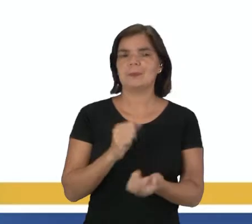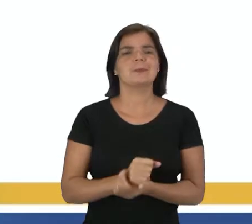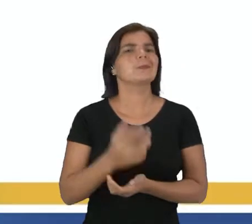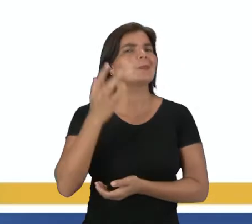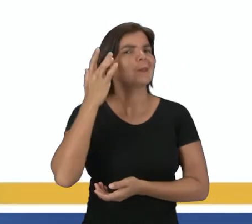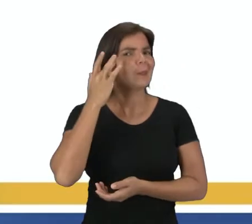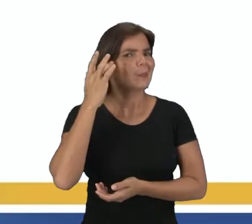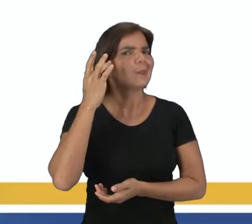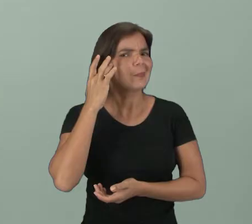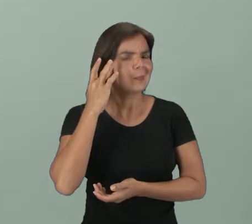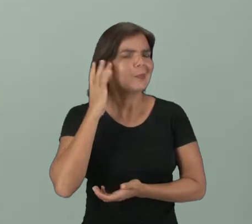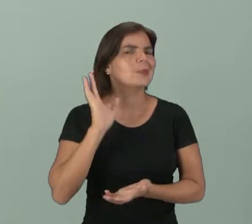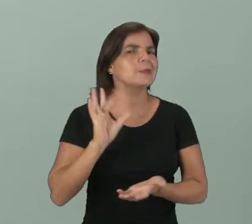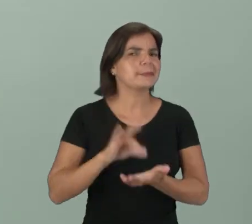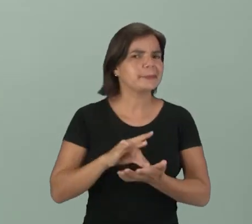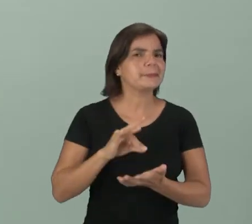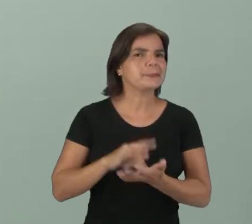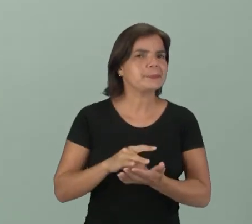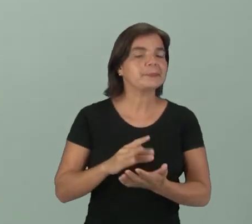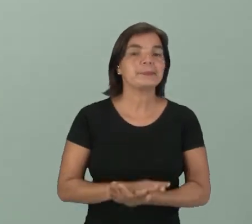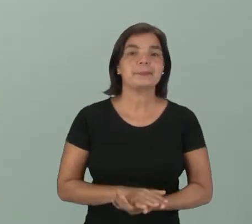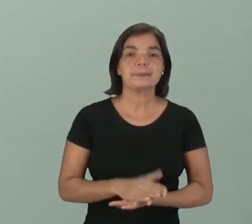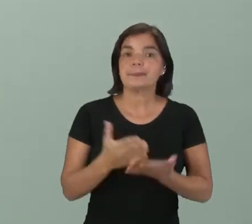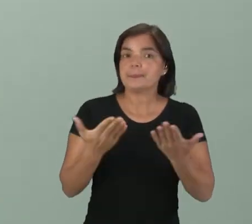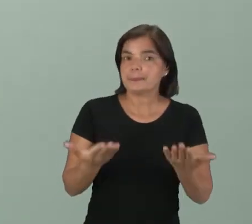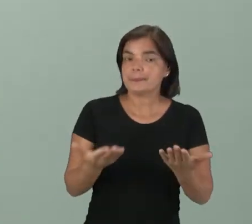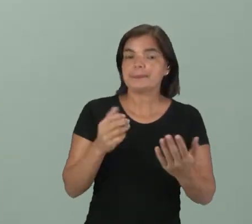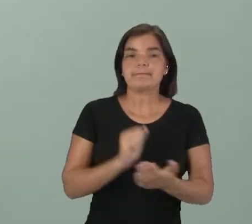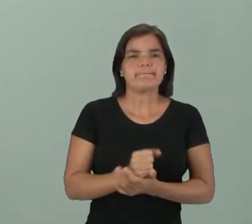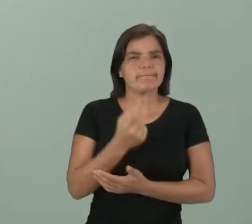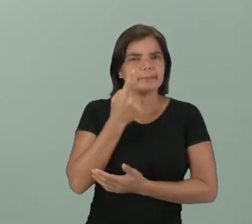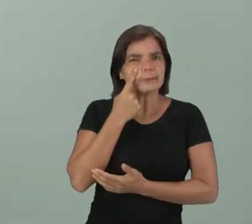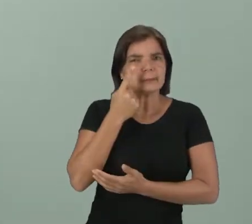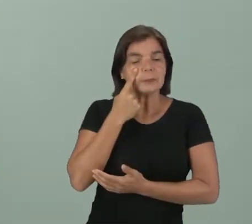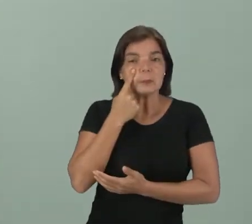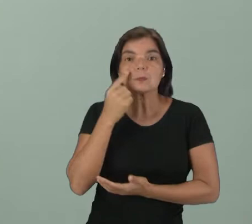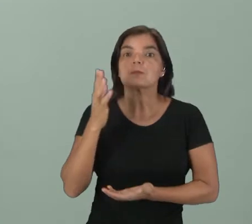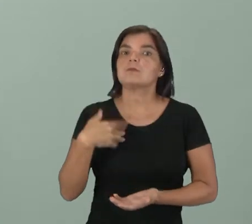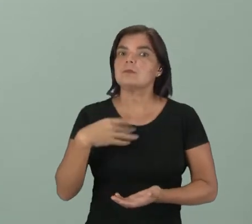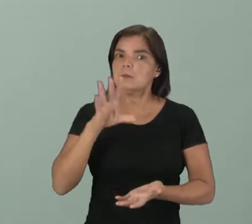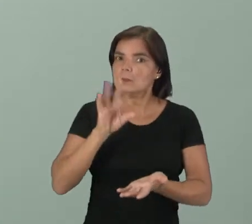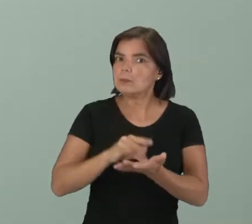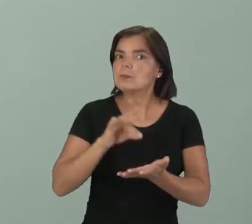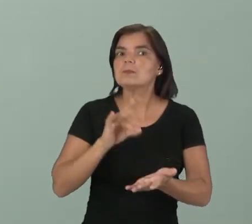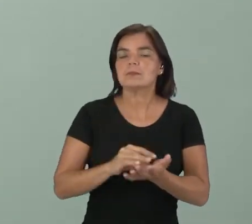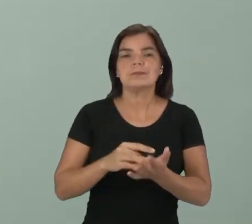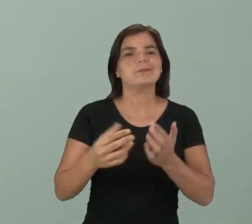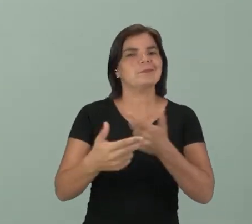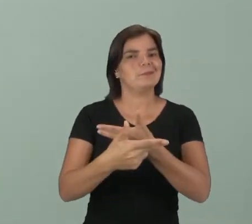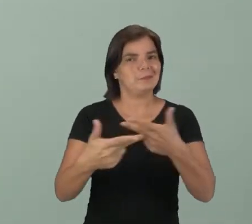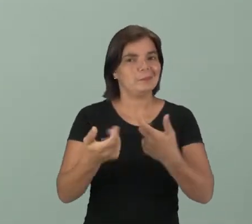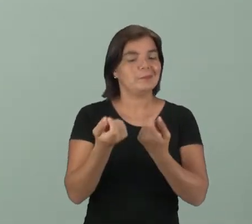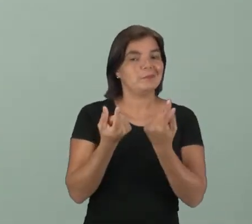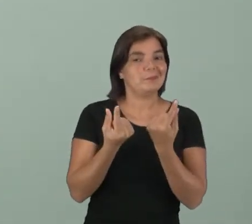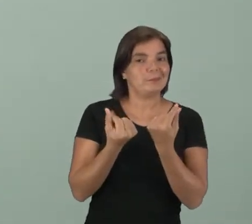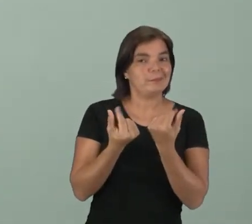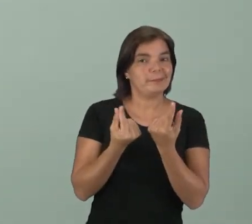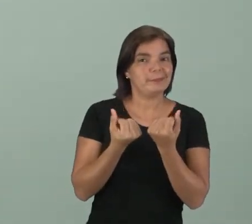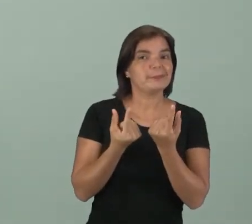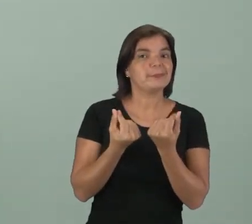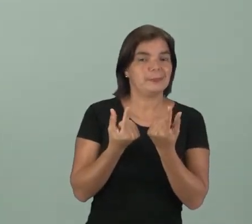Será que foi isso mesmo quando se depararam com a realidade também viro que as condições